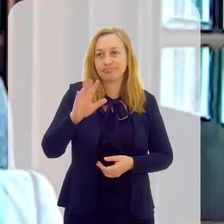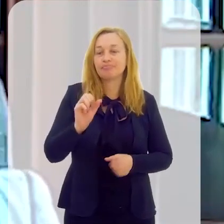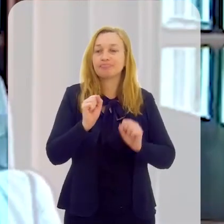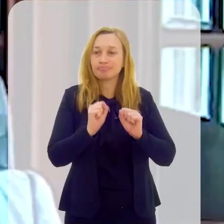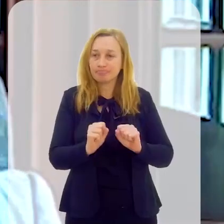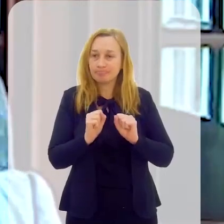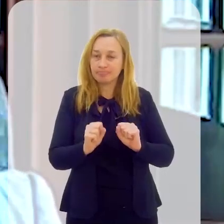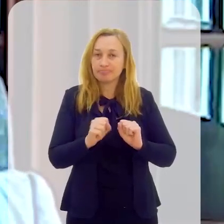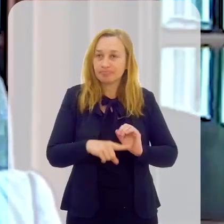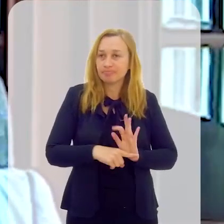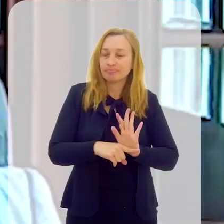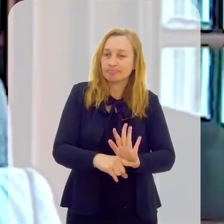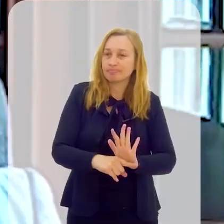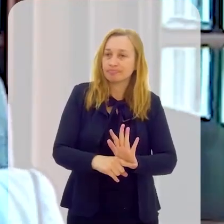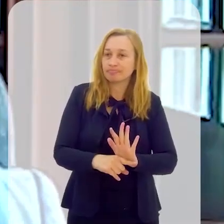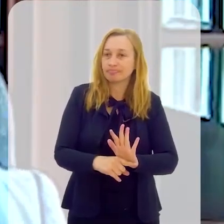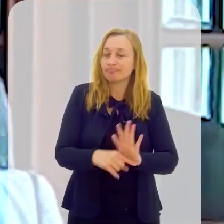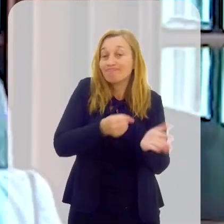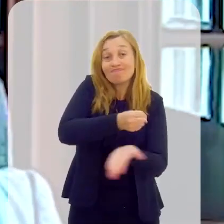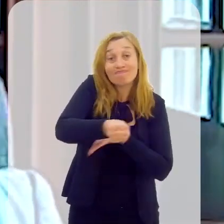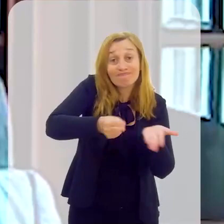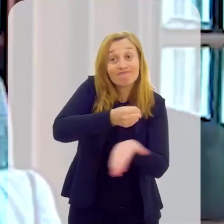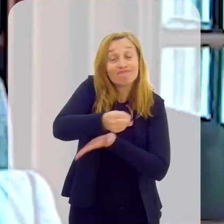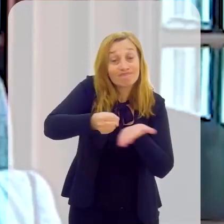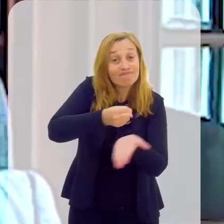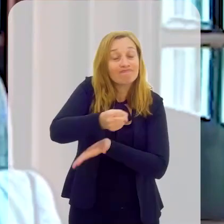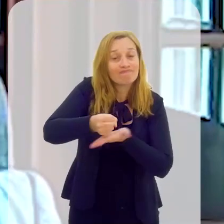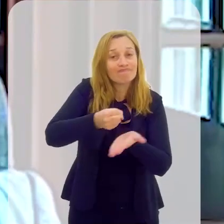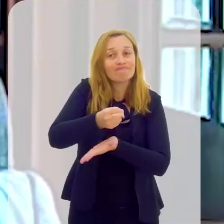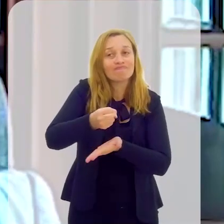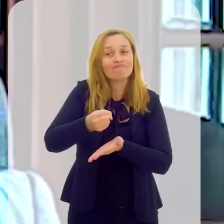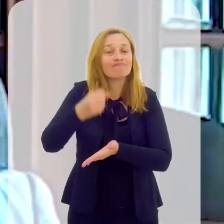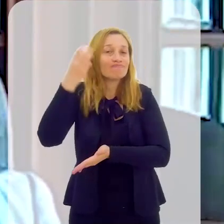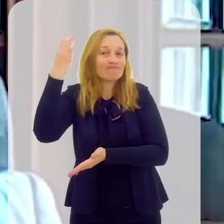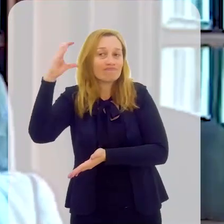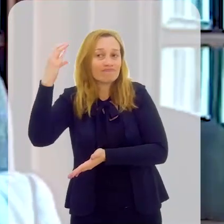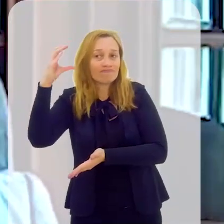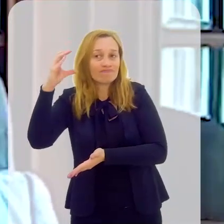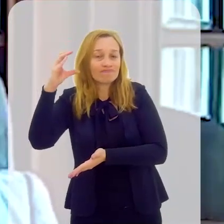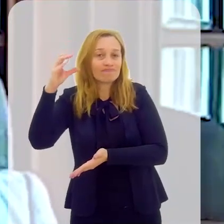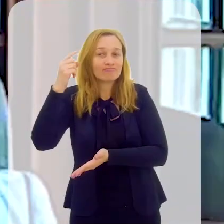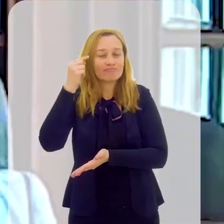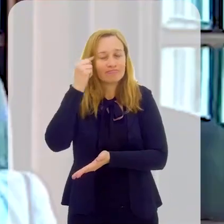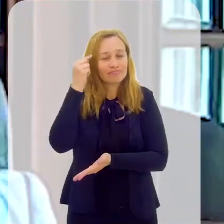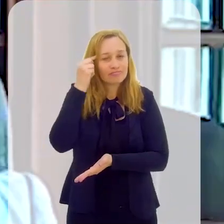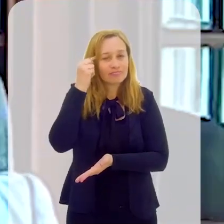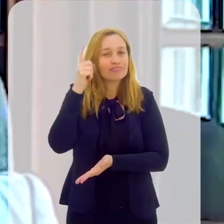mas a academia de modo geral, pode fornecer essa